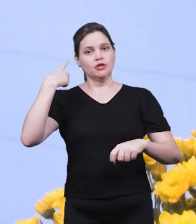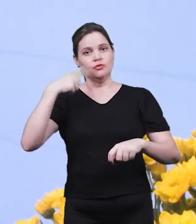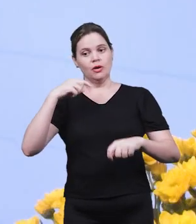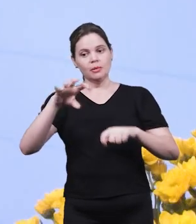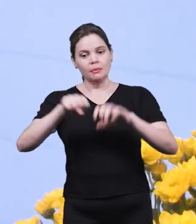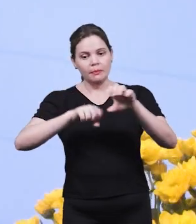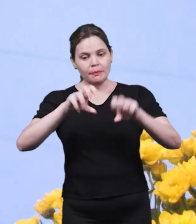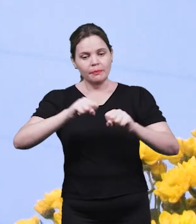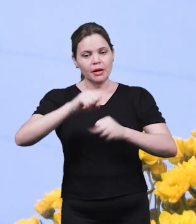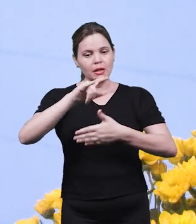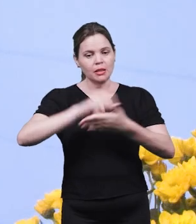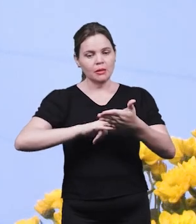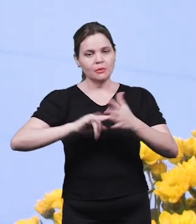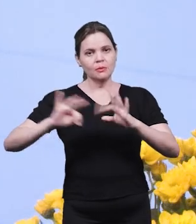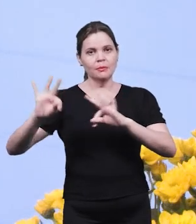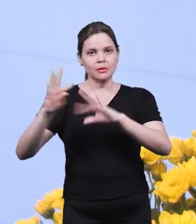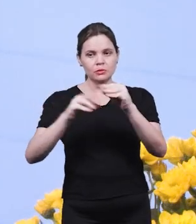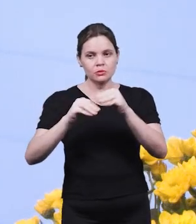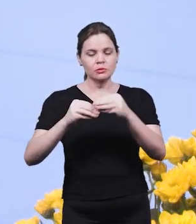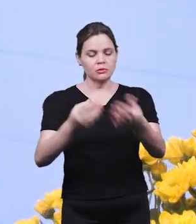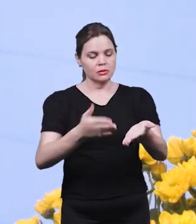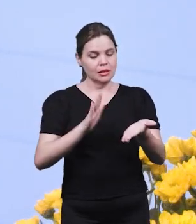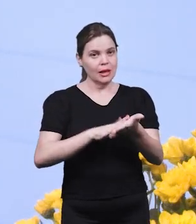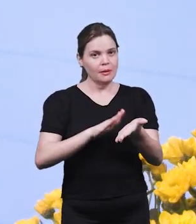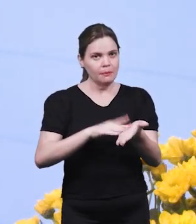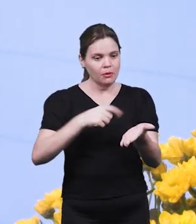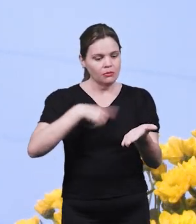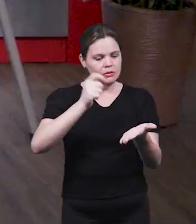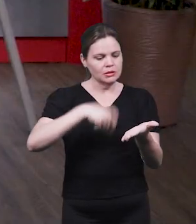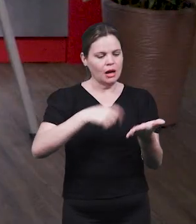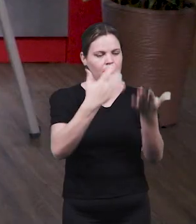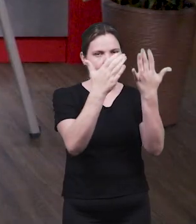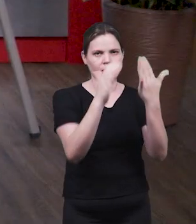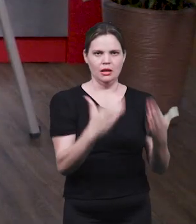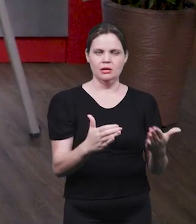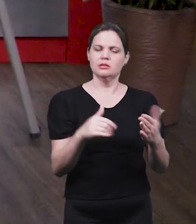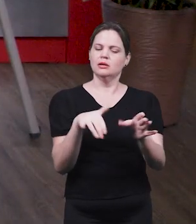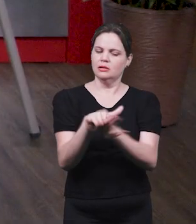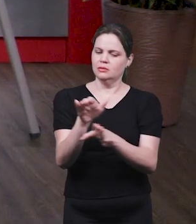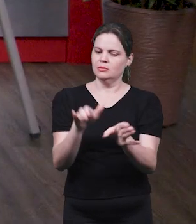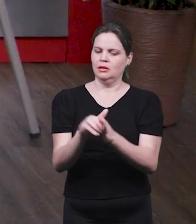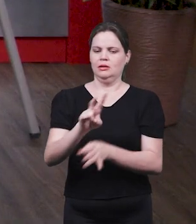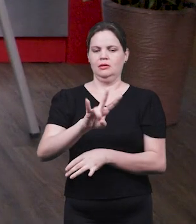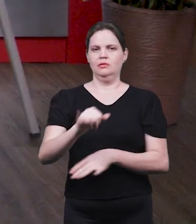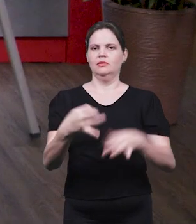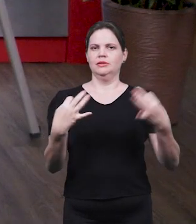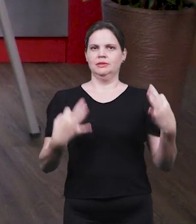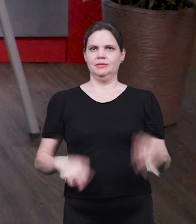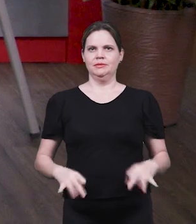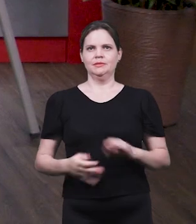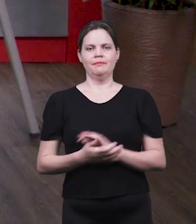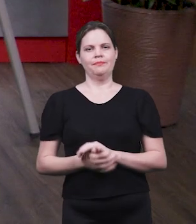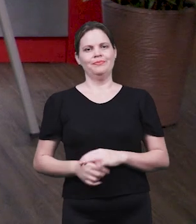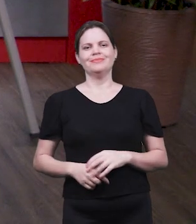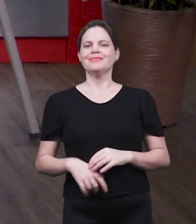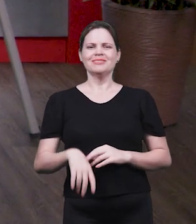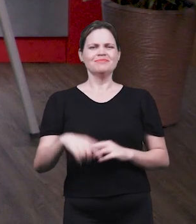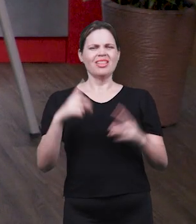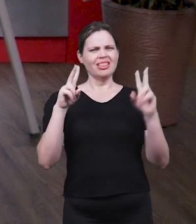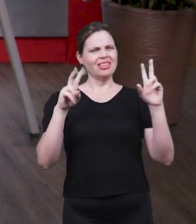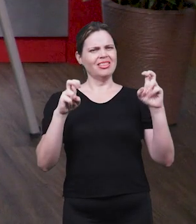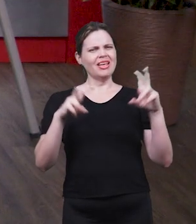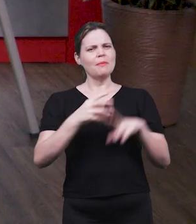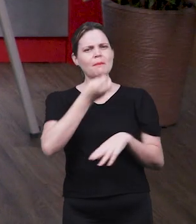profissional correto para orientar. Ah, correto. Luciana, sem dúvida, é um tema muito relevante, né, em que